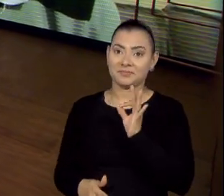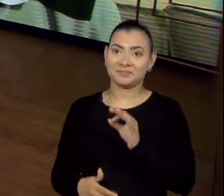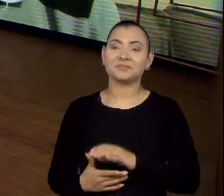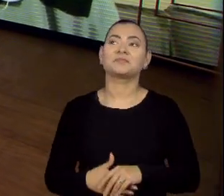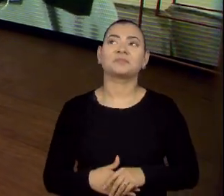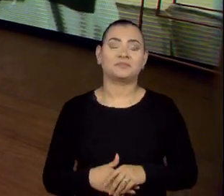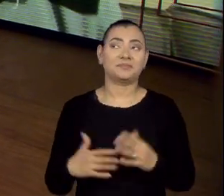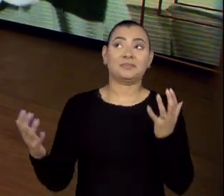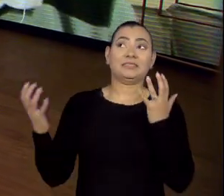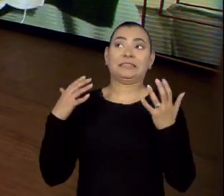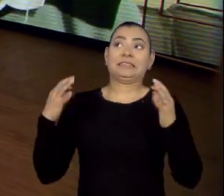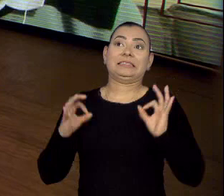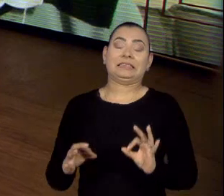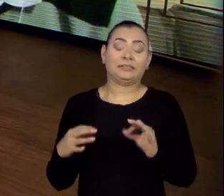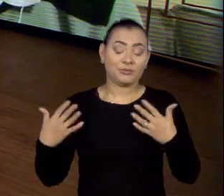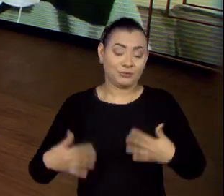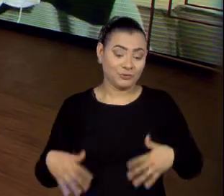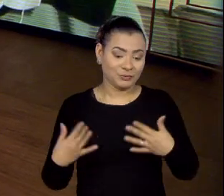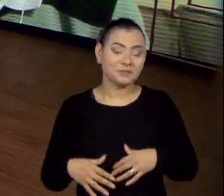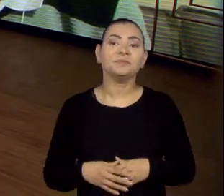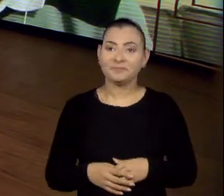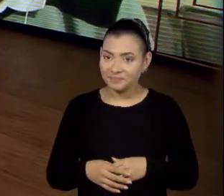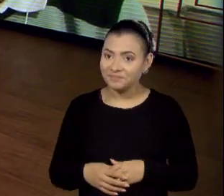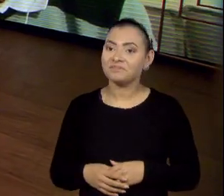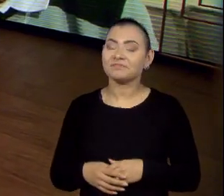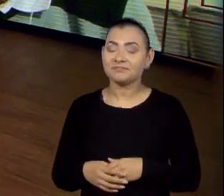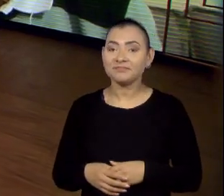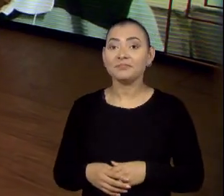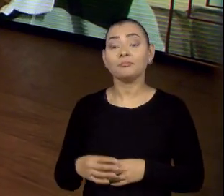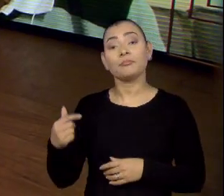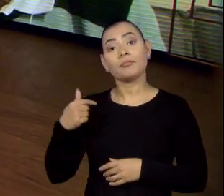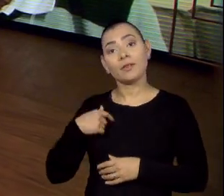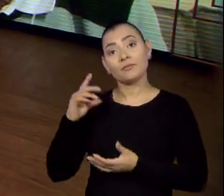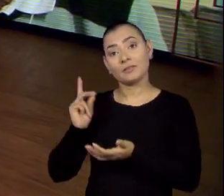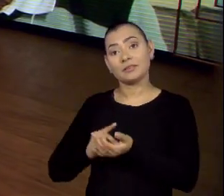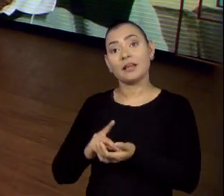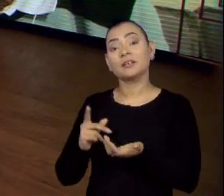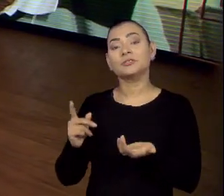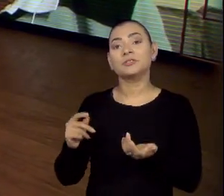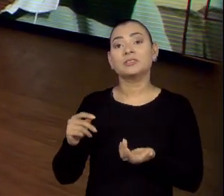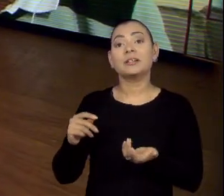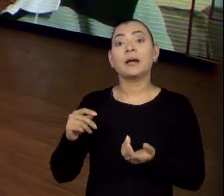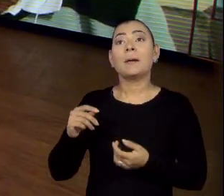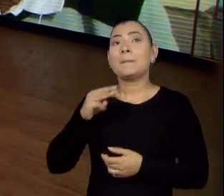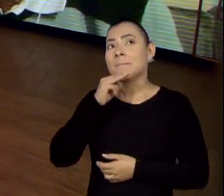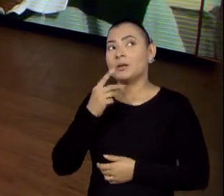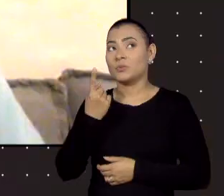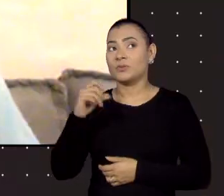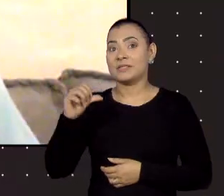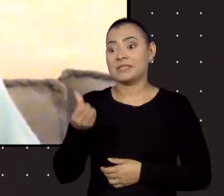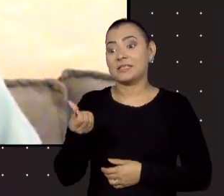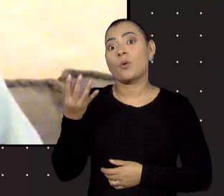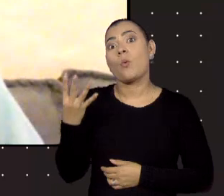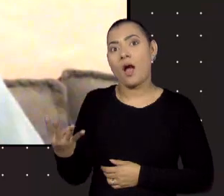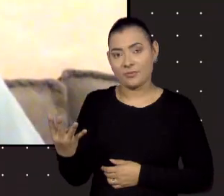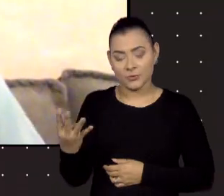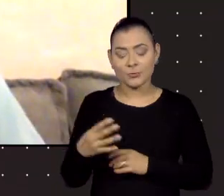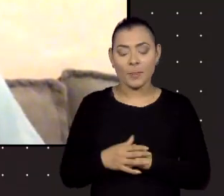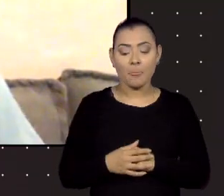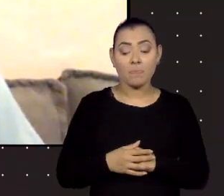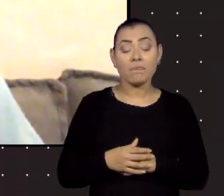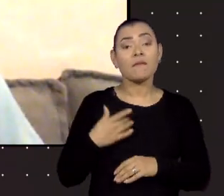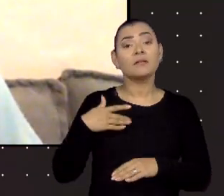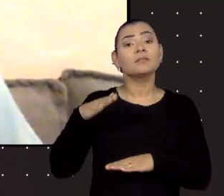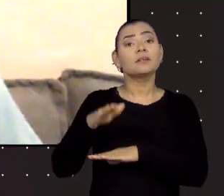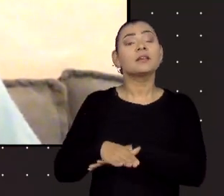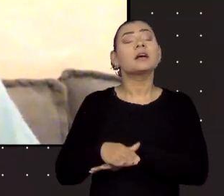impulso, um grande impulso. Eu estava na Última Hora em 31 de março de 64. Nessa tarde de